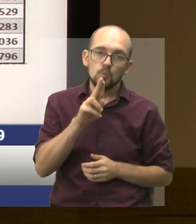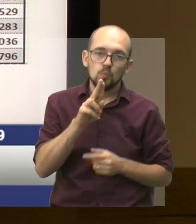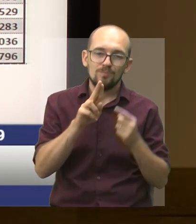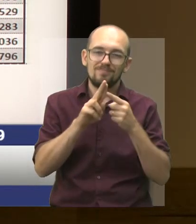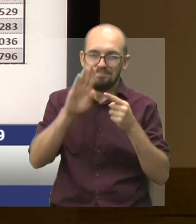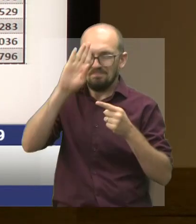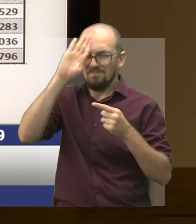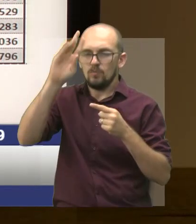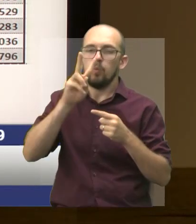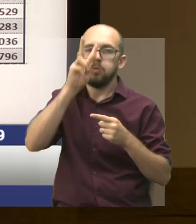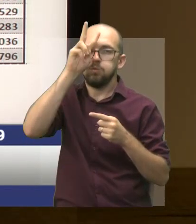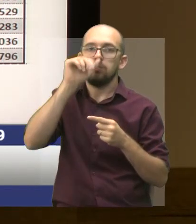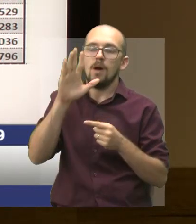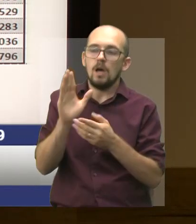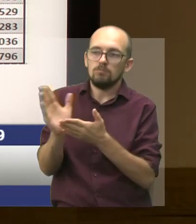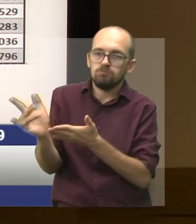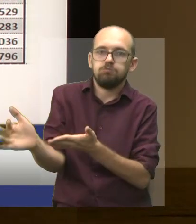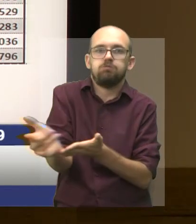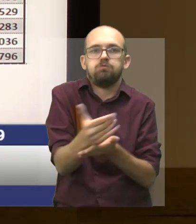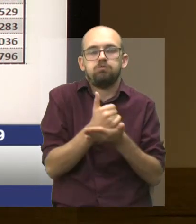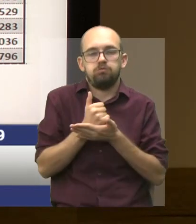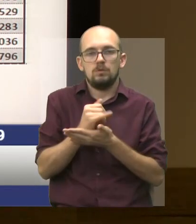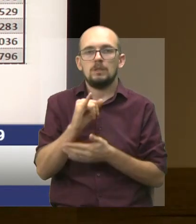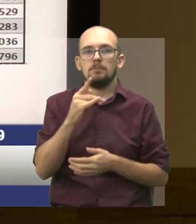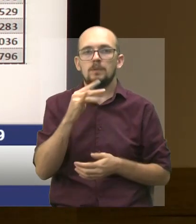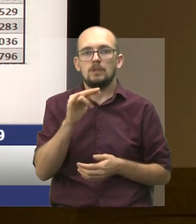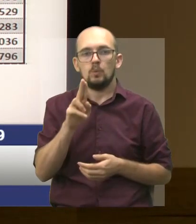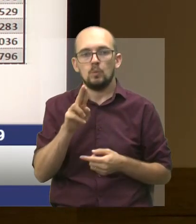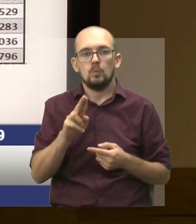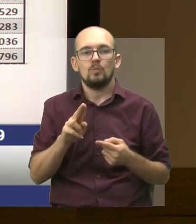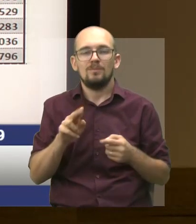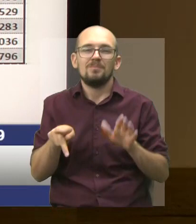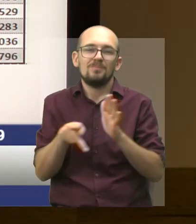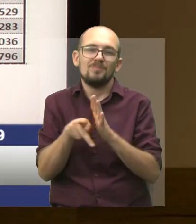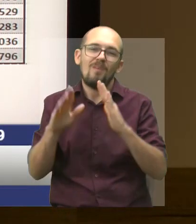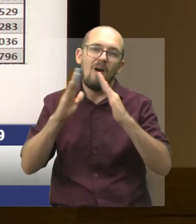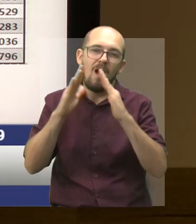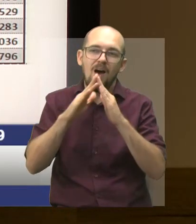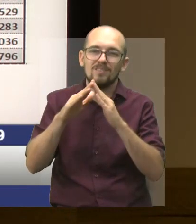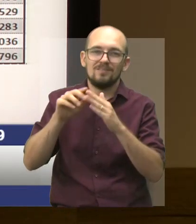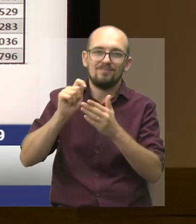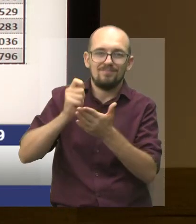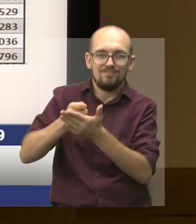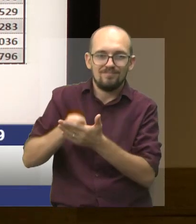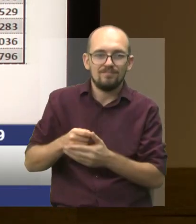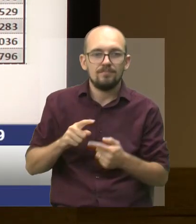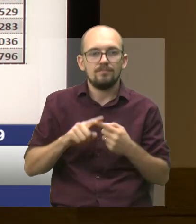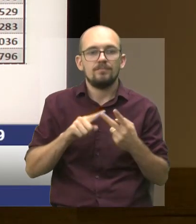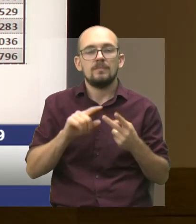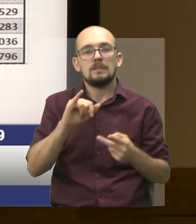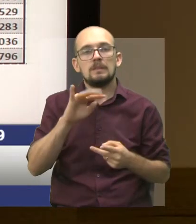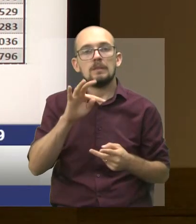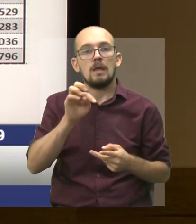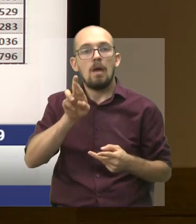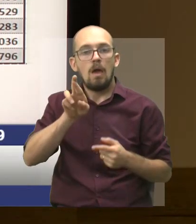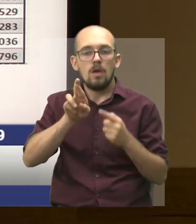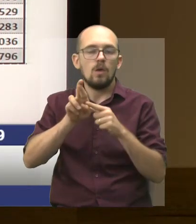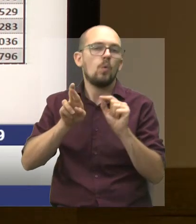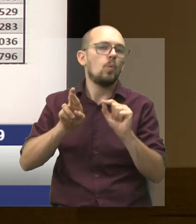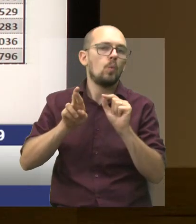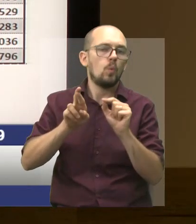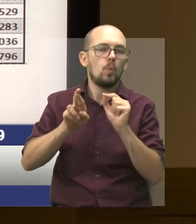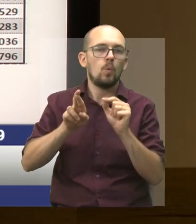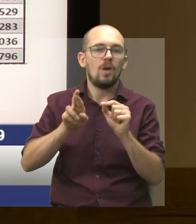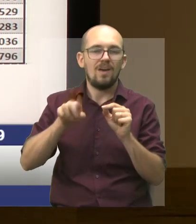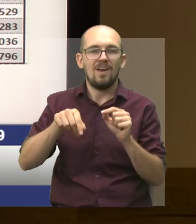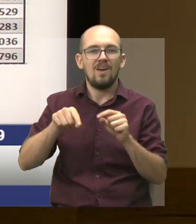principais impostos. IPTU, que é Imposto Territorial Urbano, o ITR, Imposto